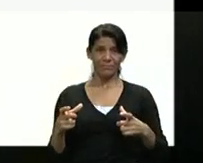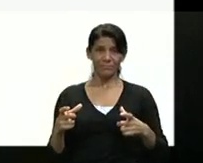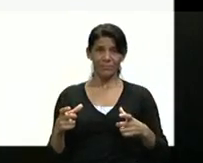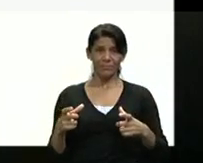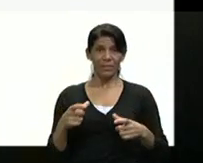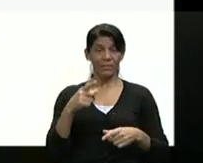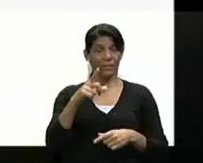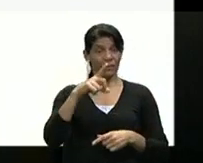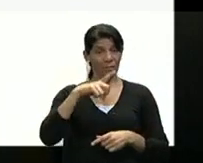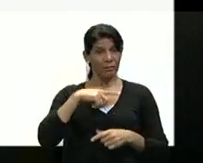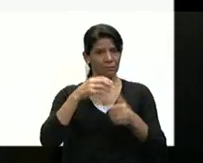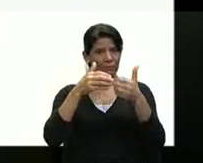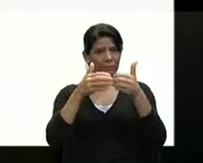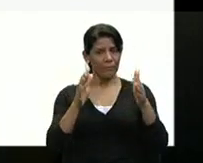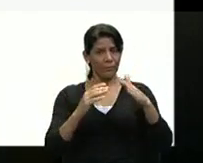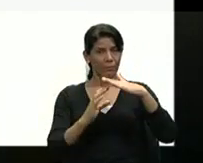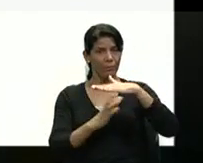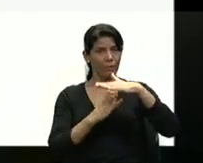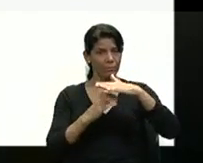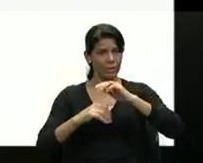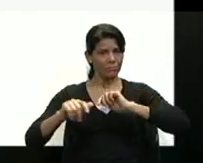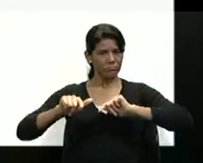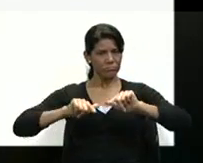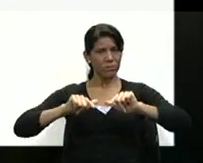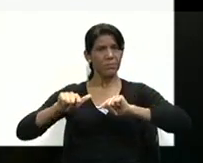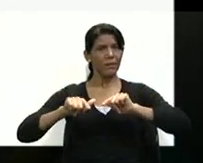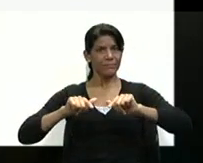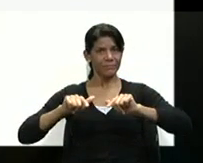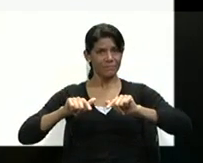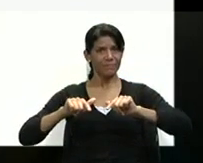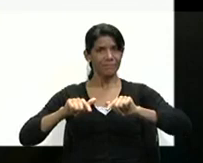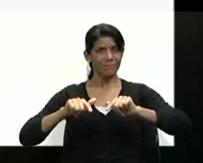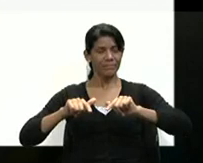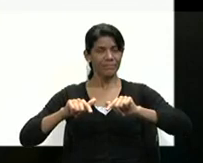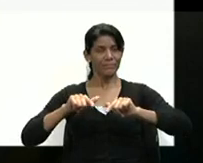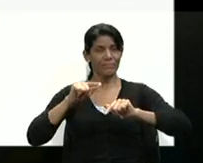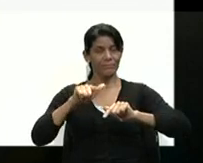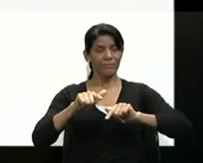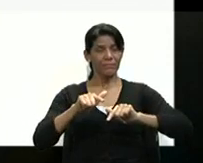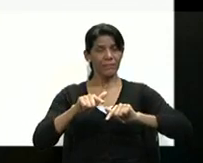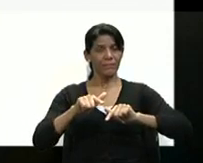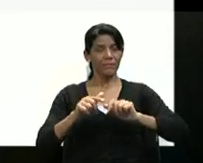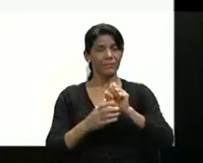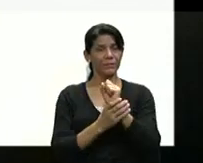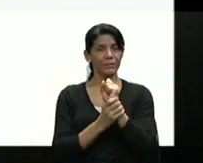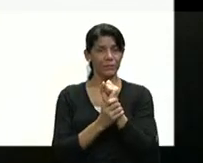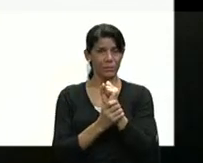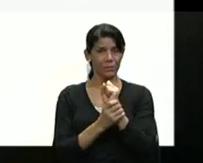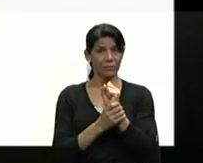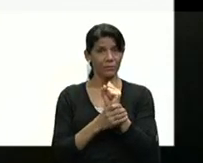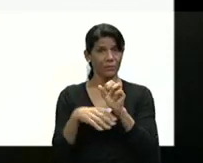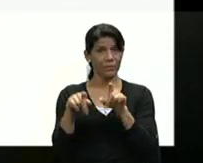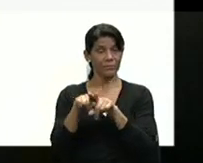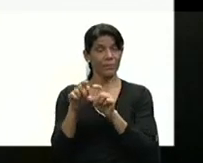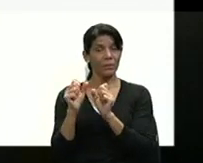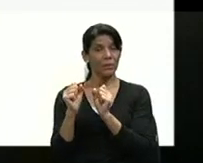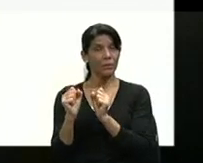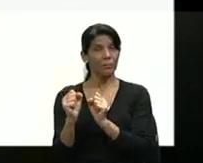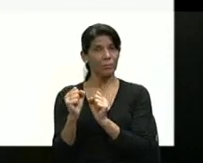né? Você vai ter que abrir uma empresa e prestar serviço para essas seguradoras. Você também pode